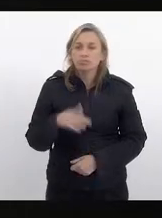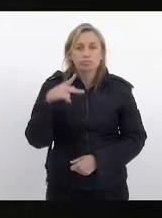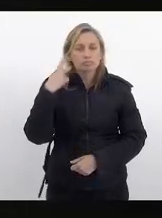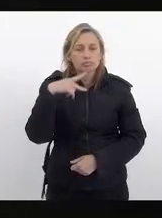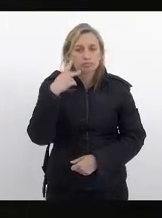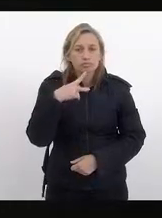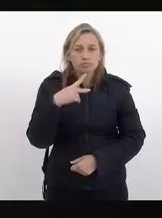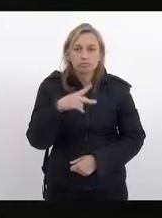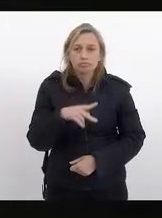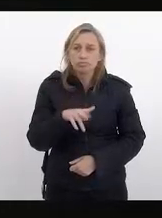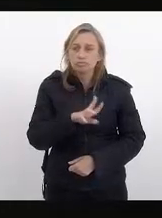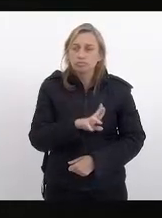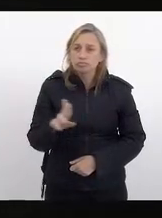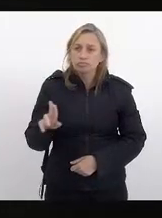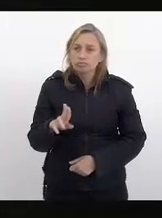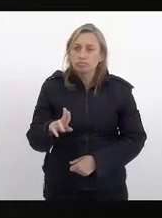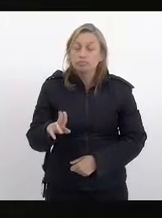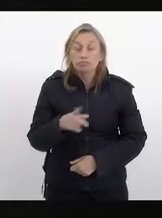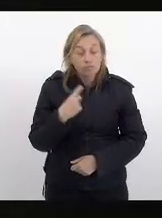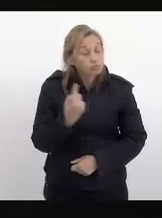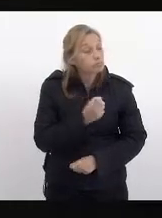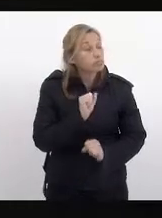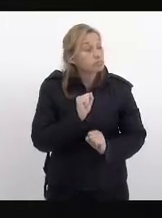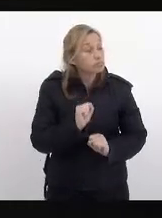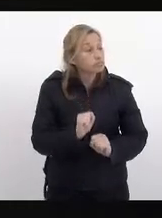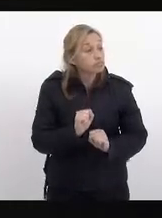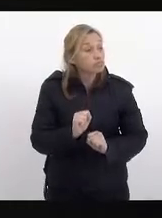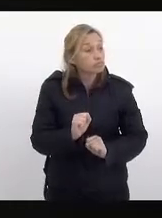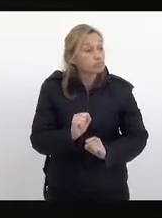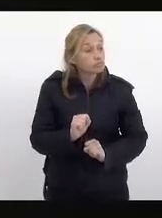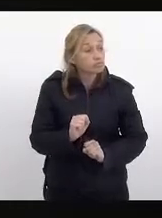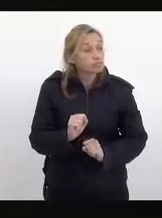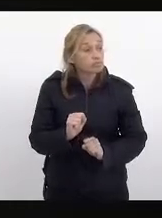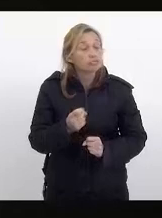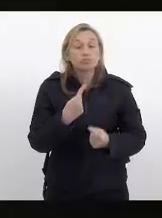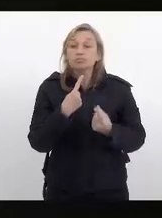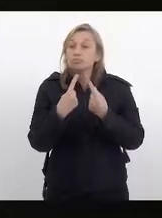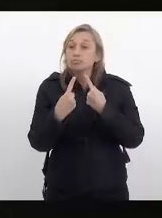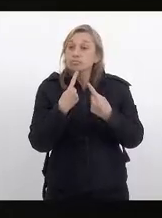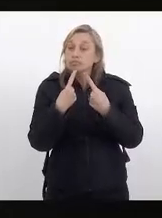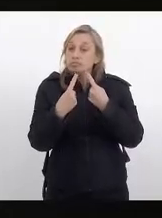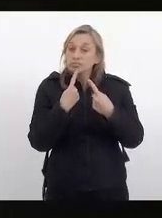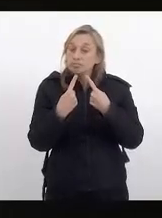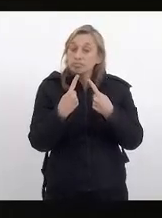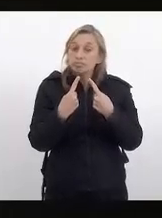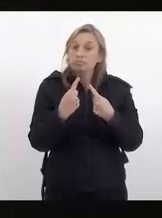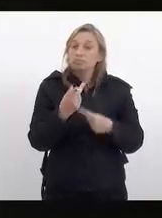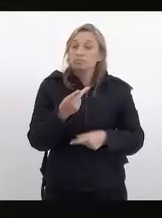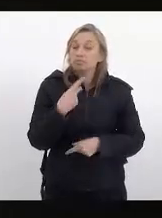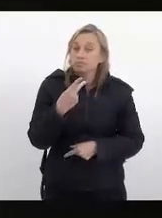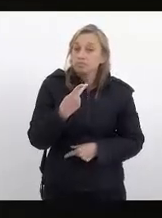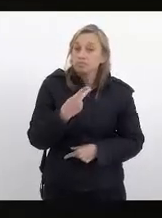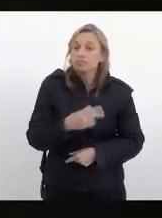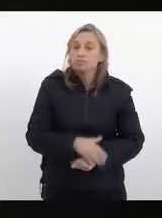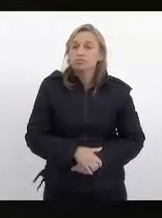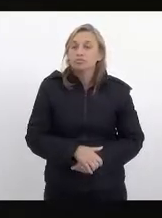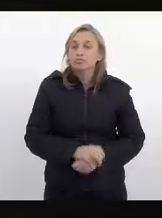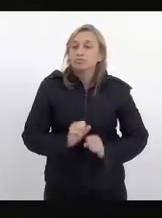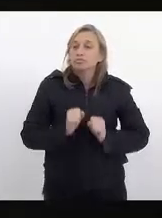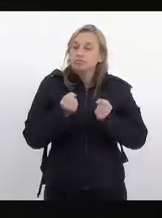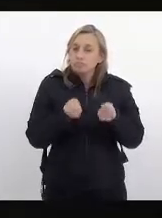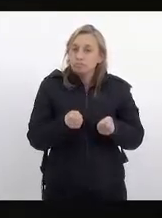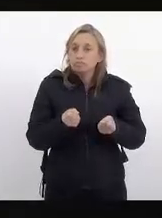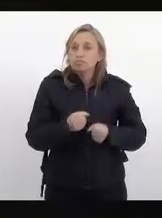Parlamento para que nós possamos falar falar e